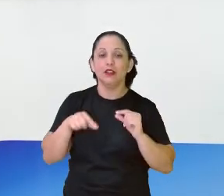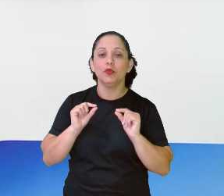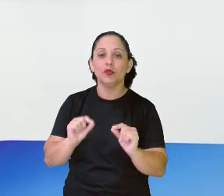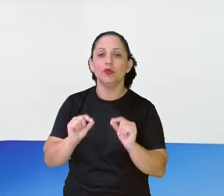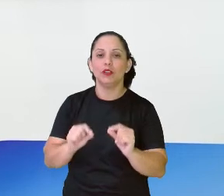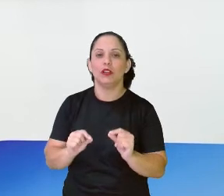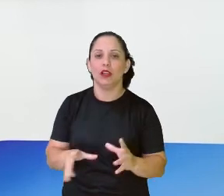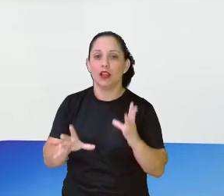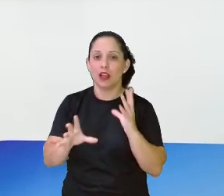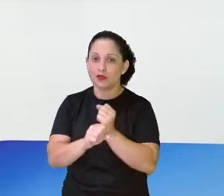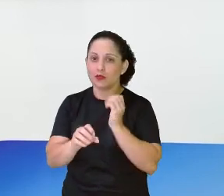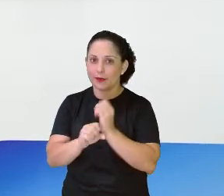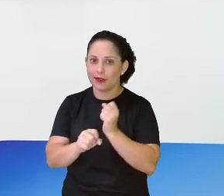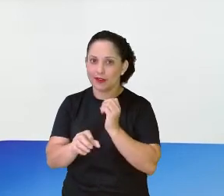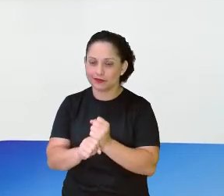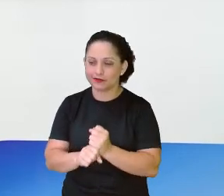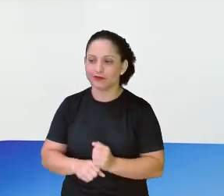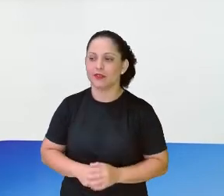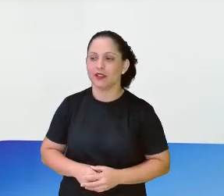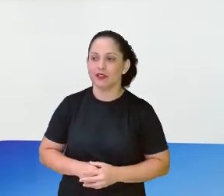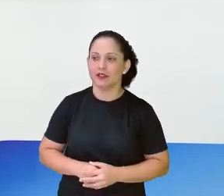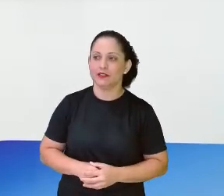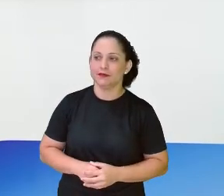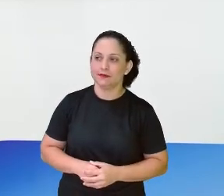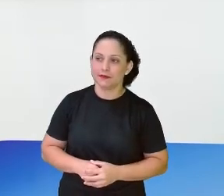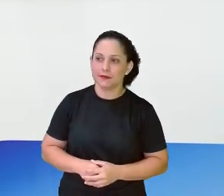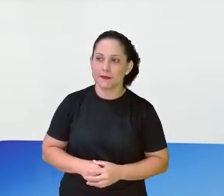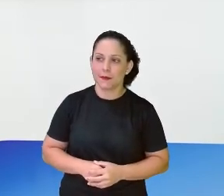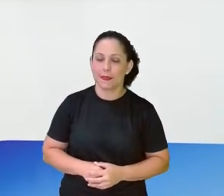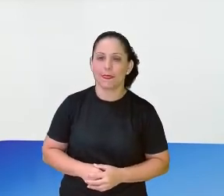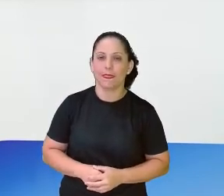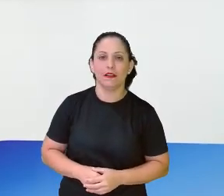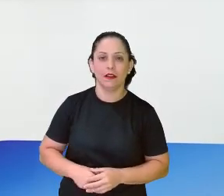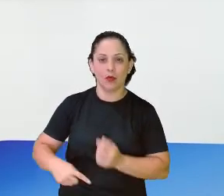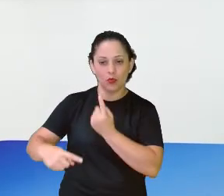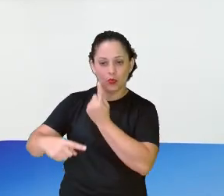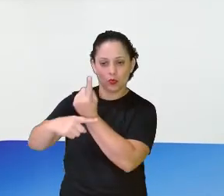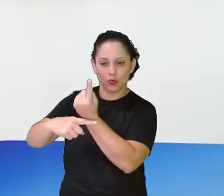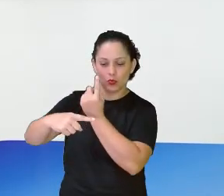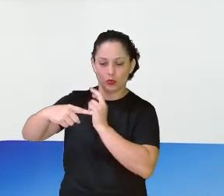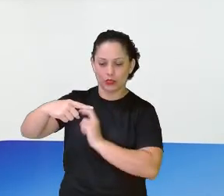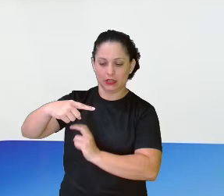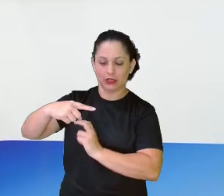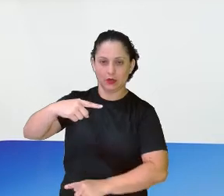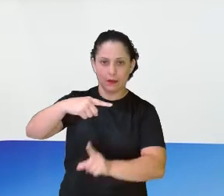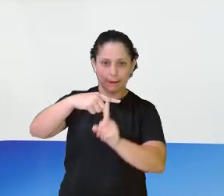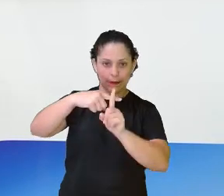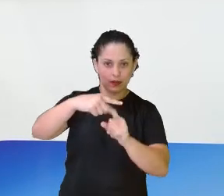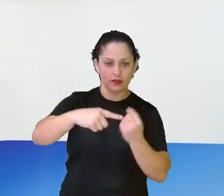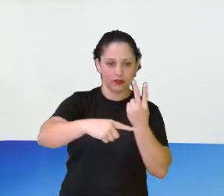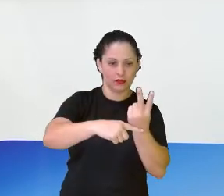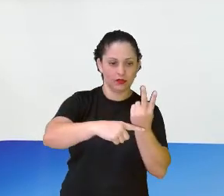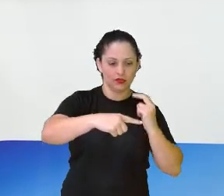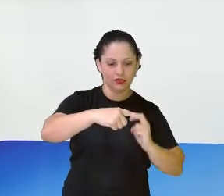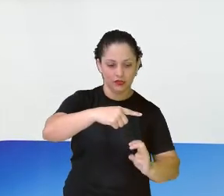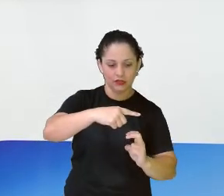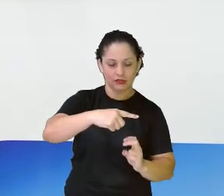atenção. 1/5 mais 2/5 é a mesma coisa de eu dizer que